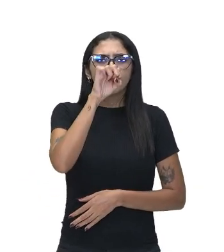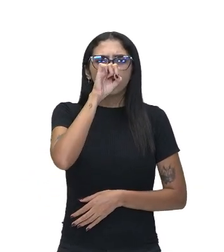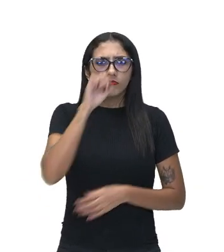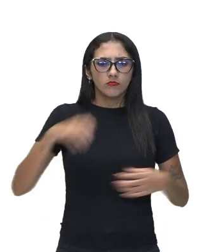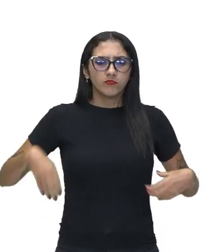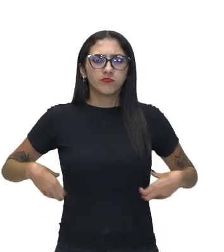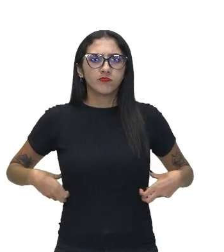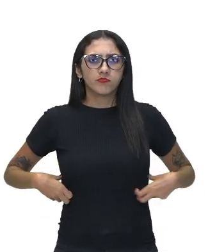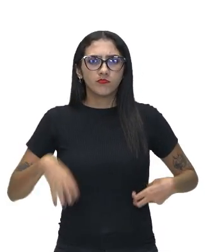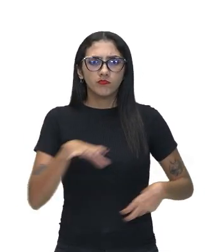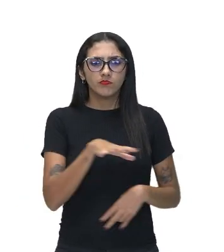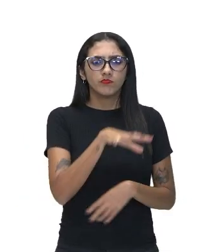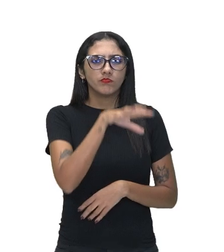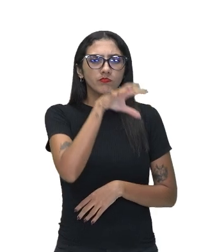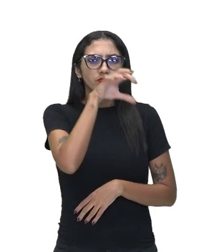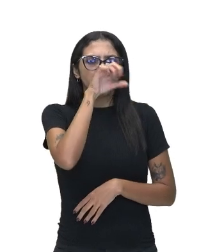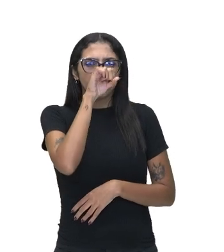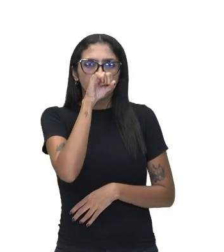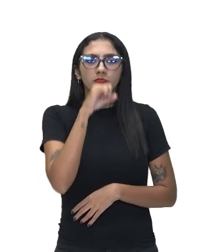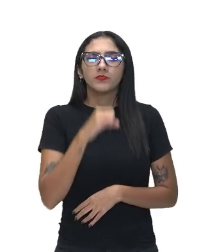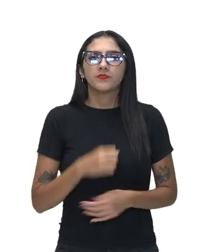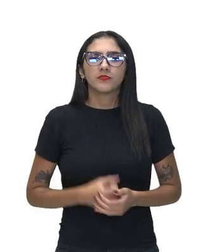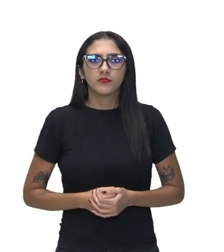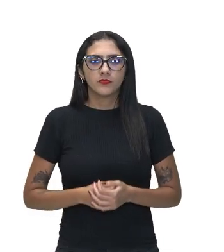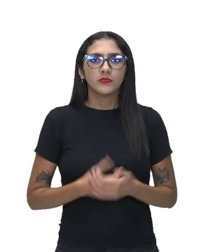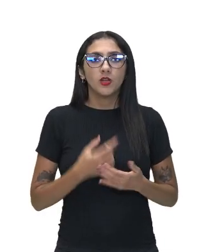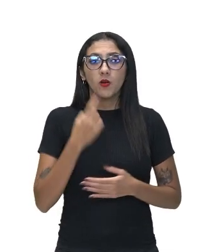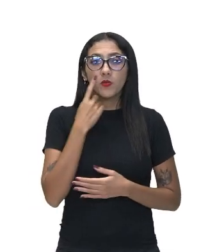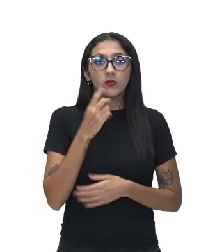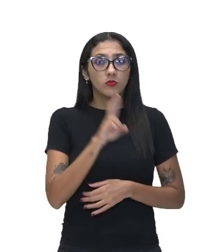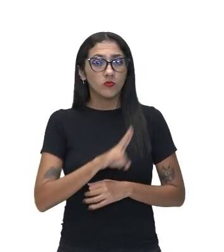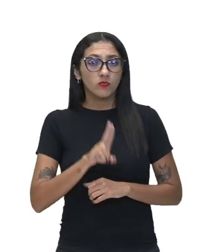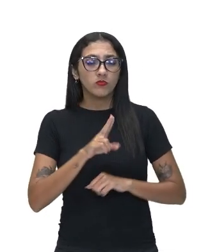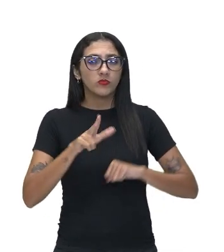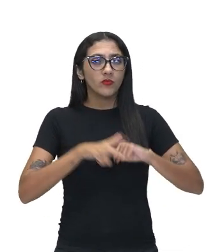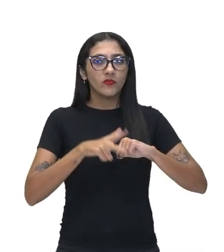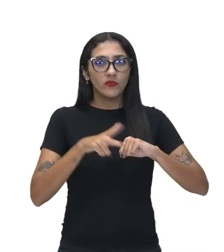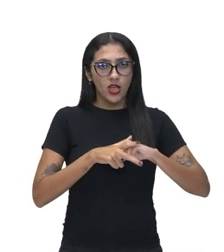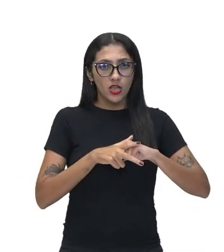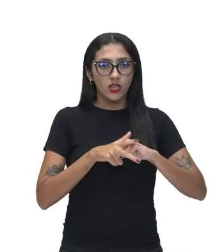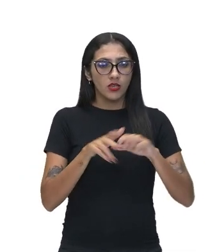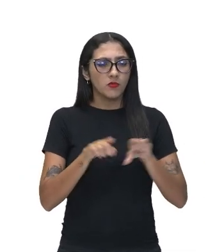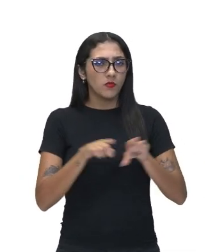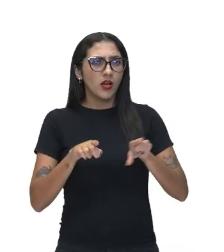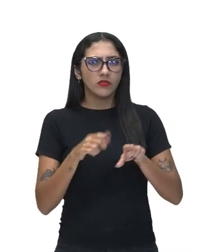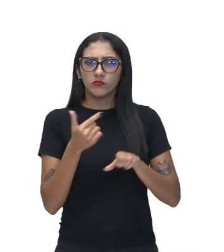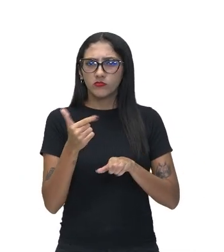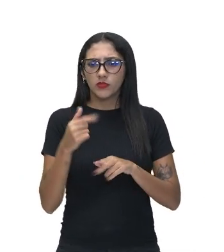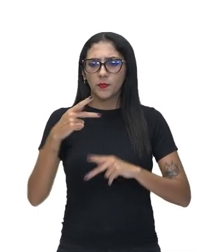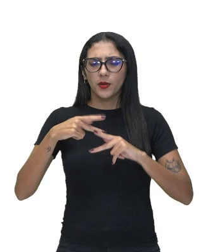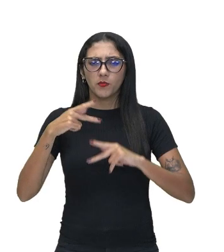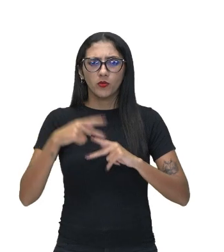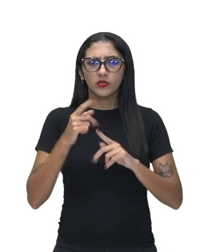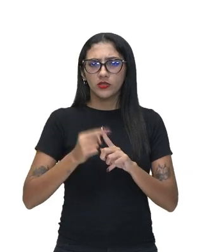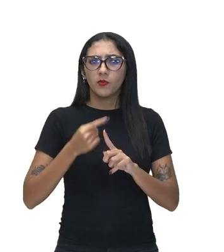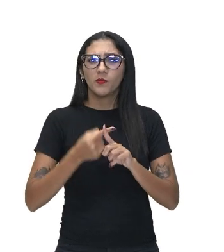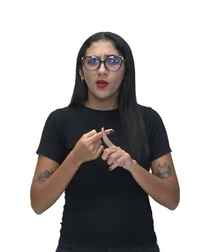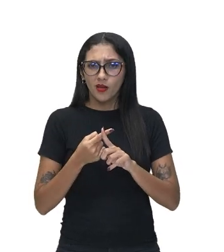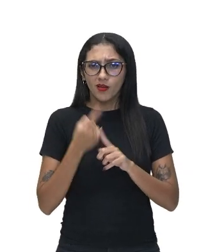pulmões, ok? Você vai utilizar esse verbo, ele não vai exigir a presença de preposição. Olha o